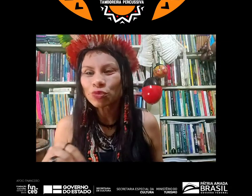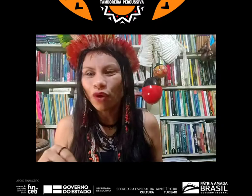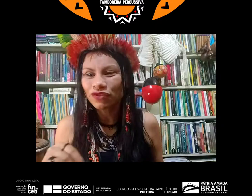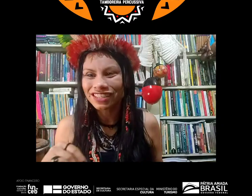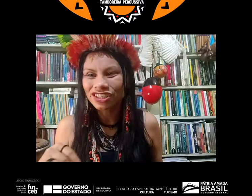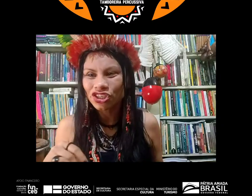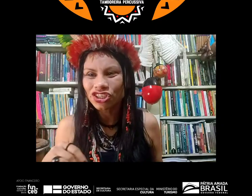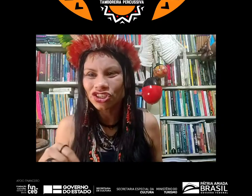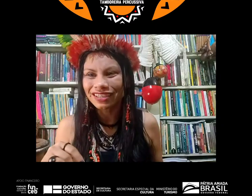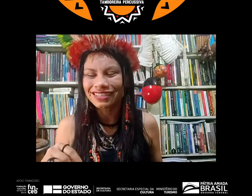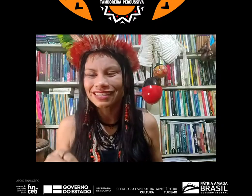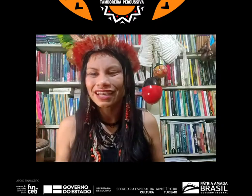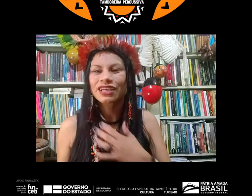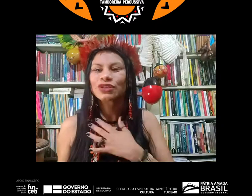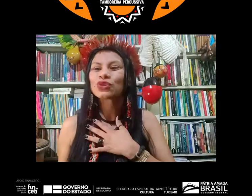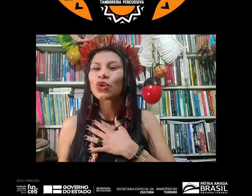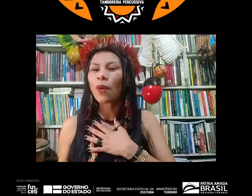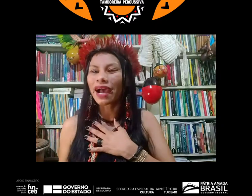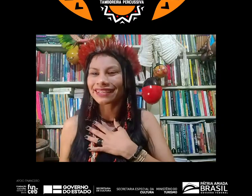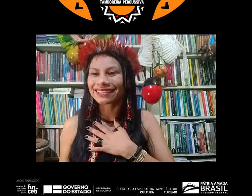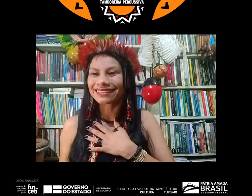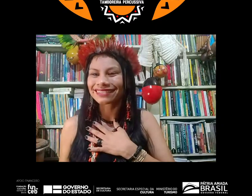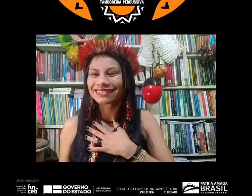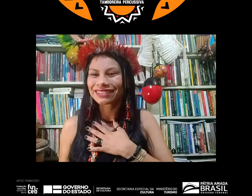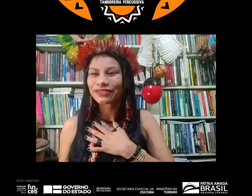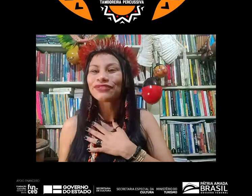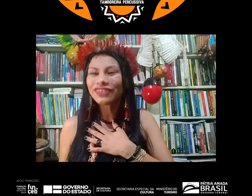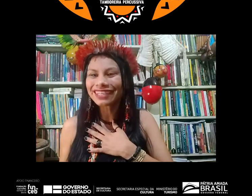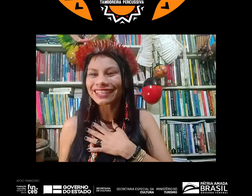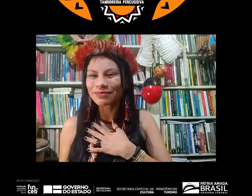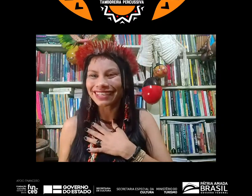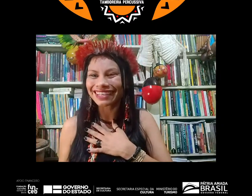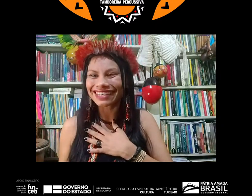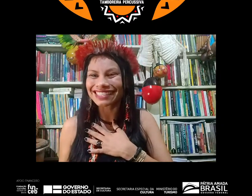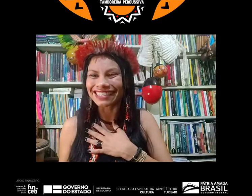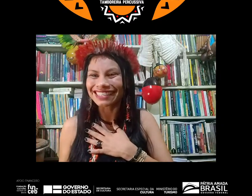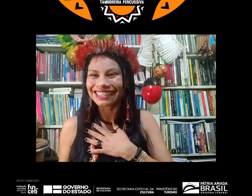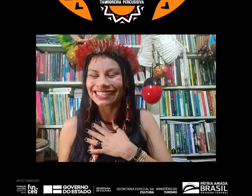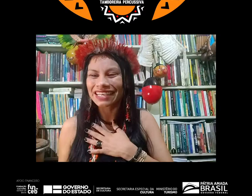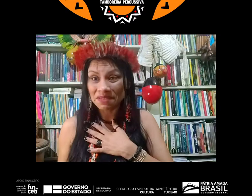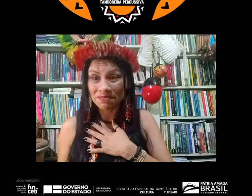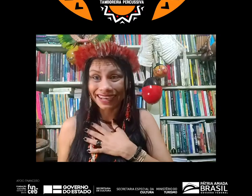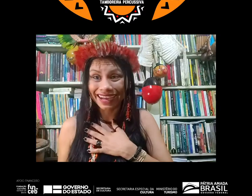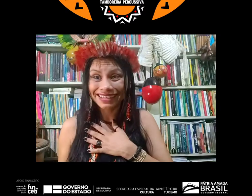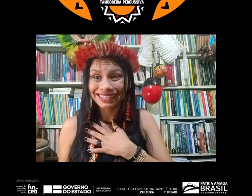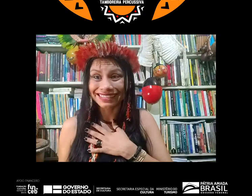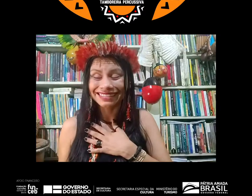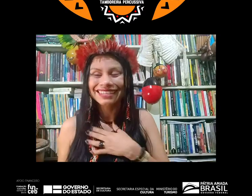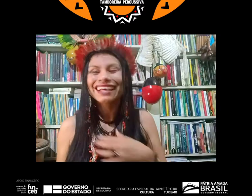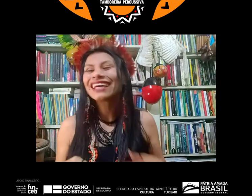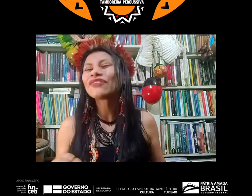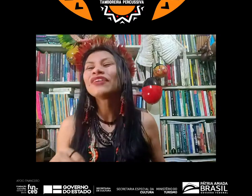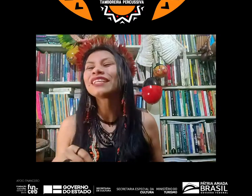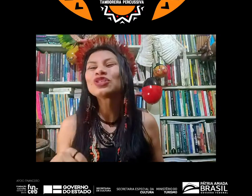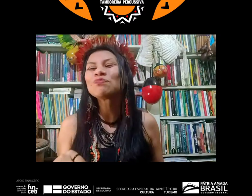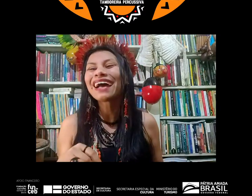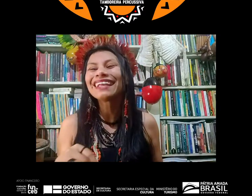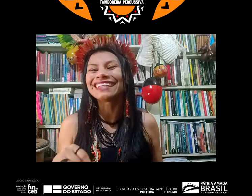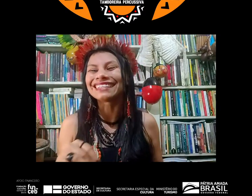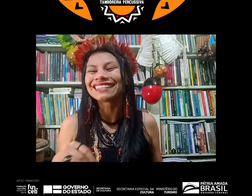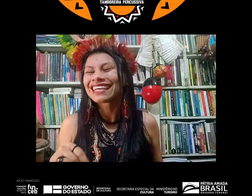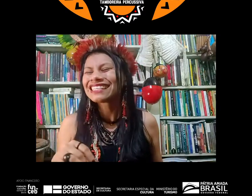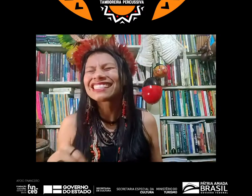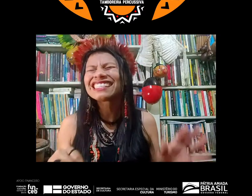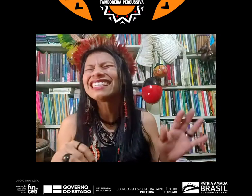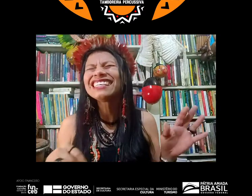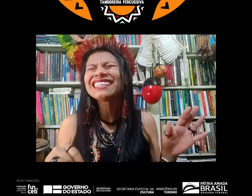terra dos povos indígenas, sou Aina, filha da mãe Araci. Minha casa era feita de